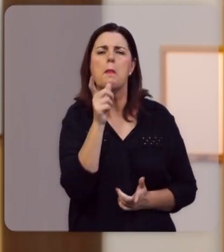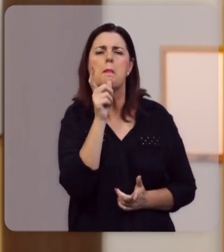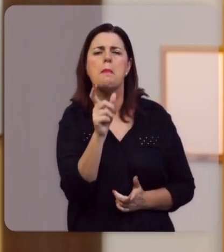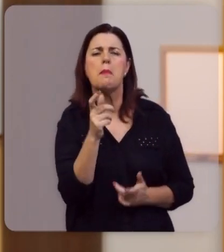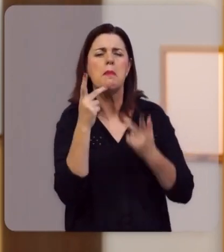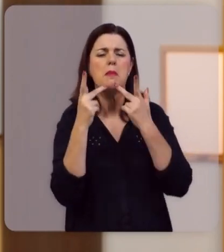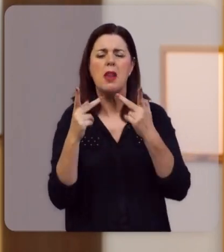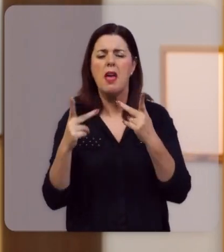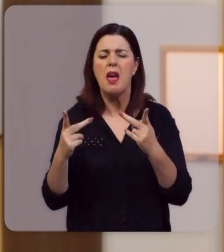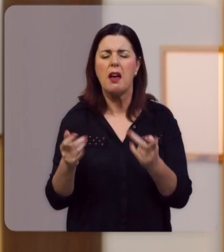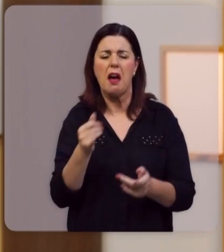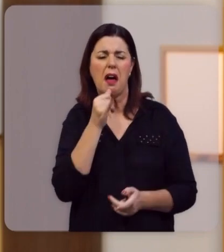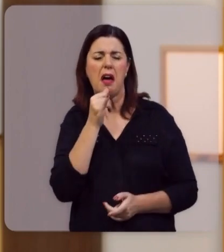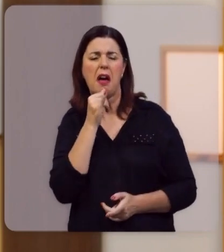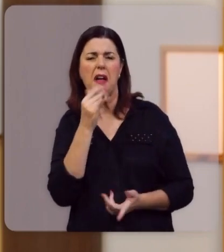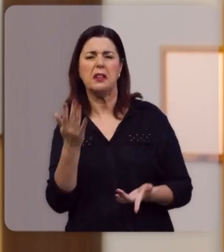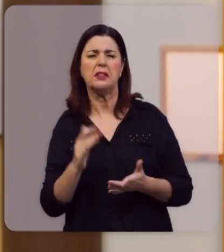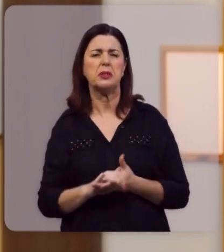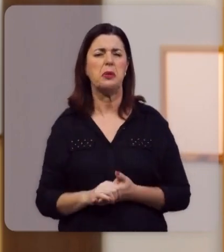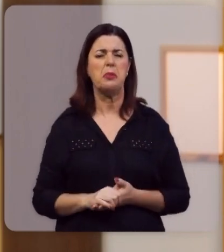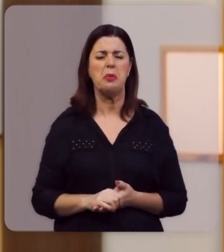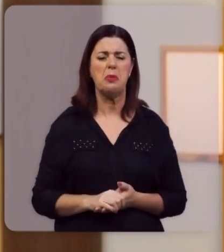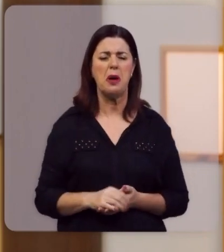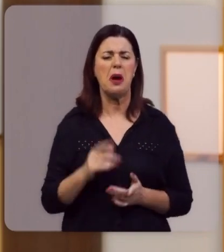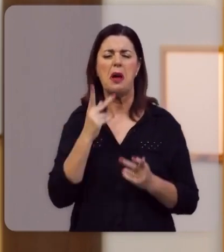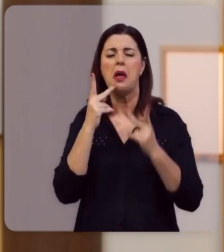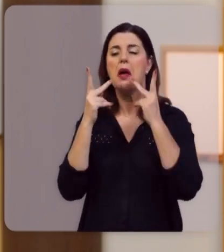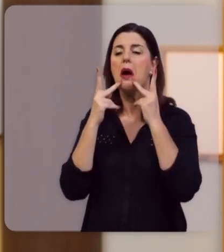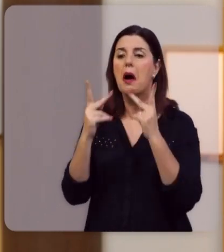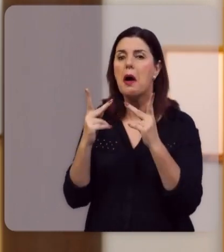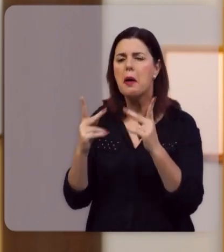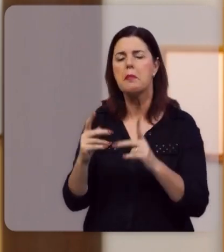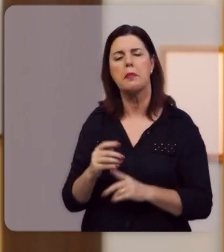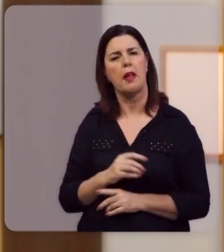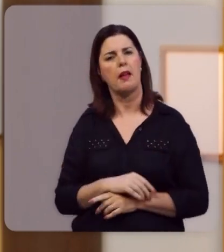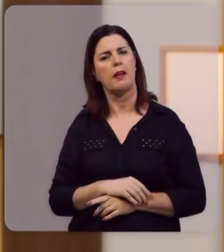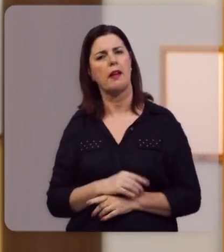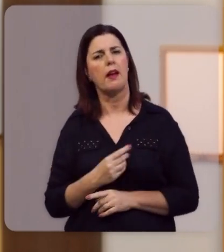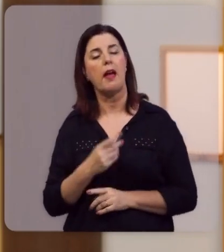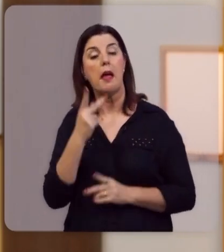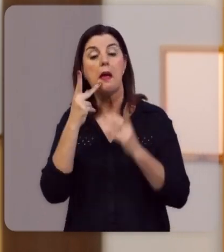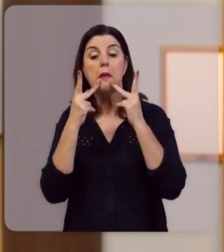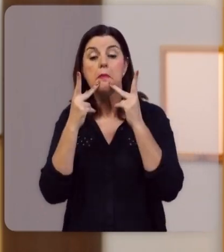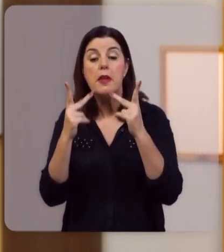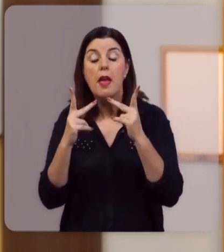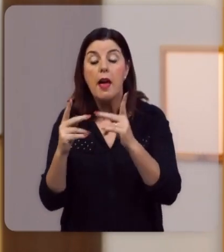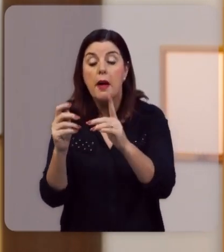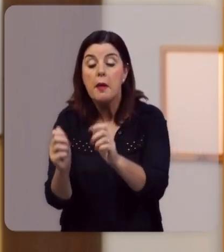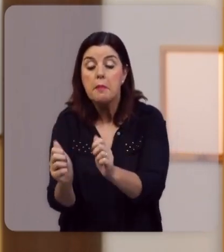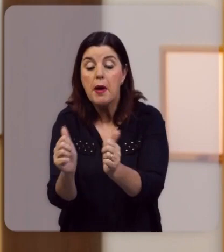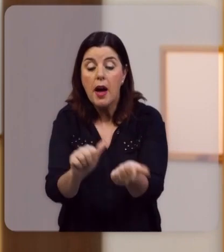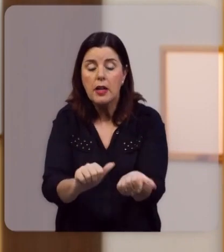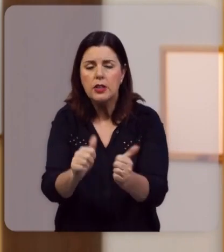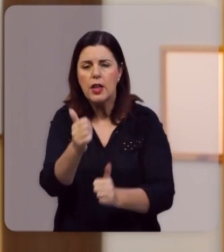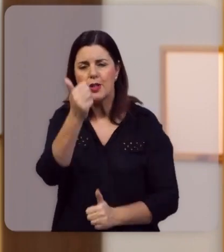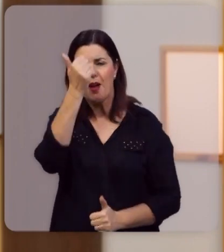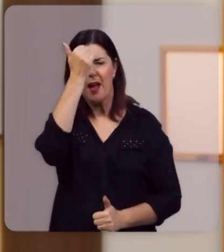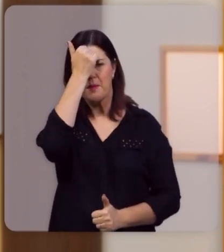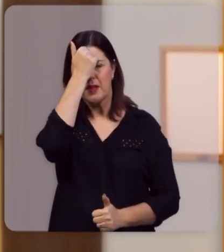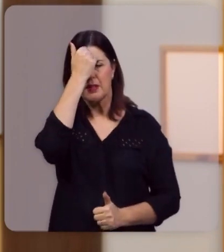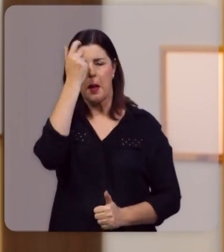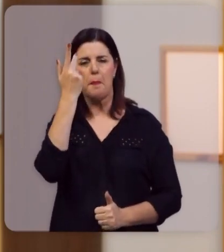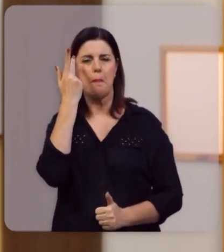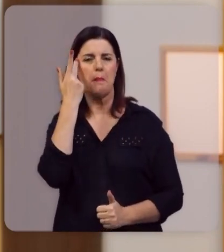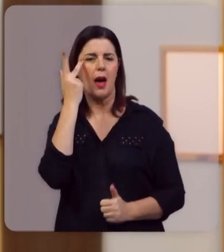amenidades, ele não é um alfaiate do efêmero, ele é um escultor do eterno, e ele prega batismo de arrependimento